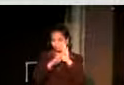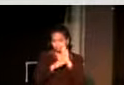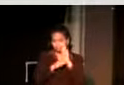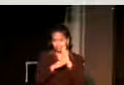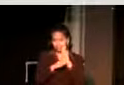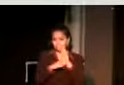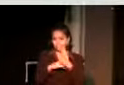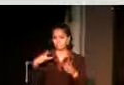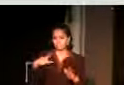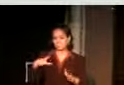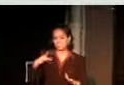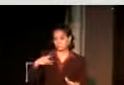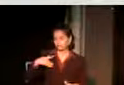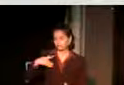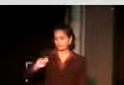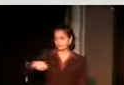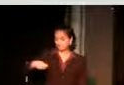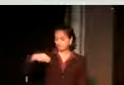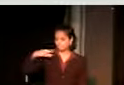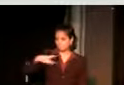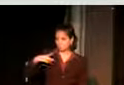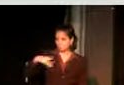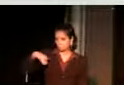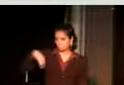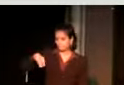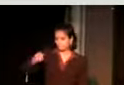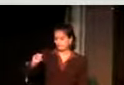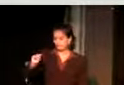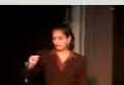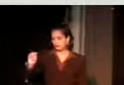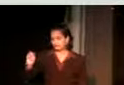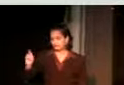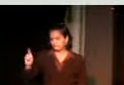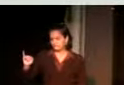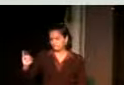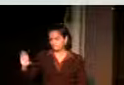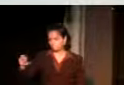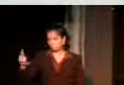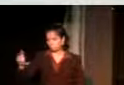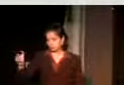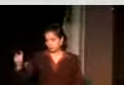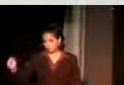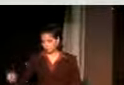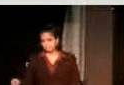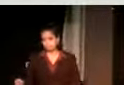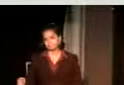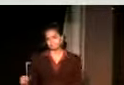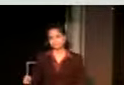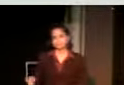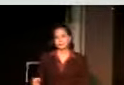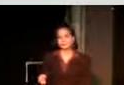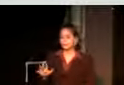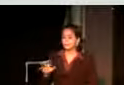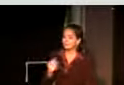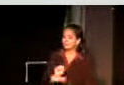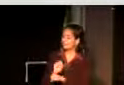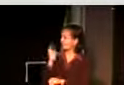misericórdia e vamos tentar aqui nesses poucos minutos mais ou menos três horas e